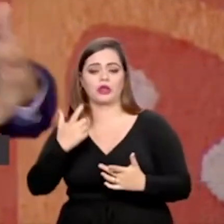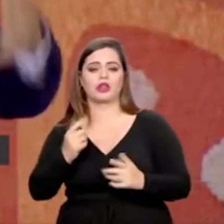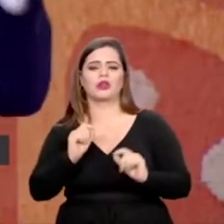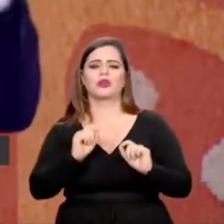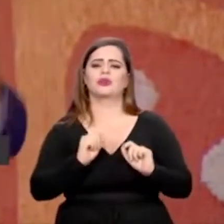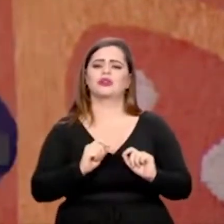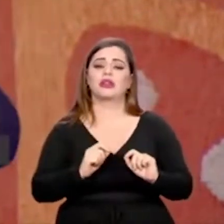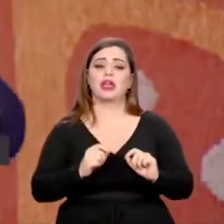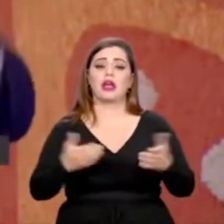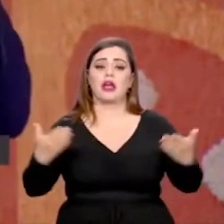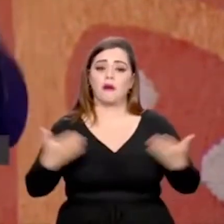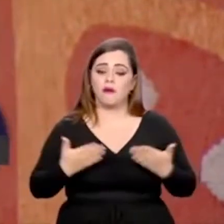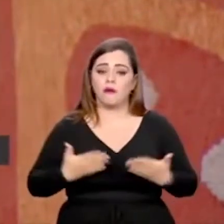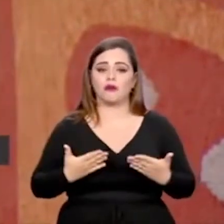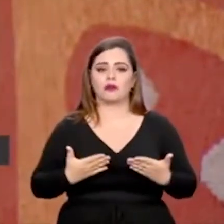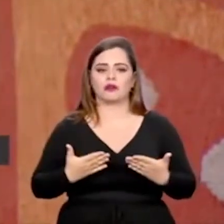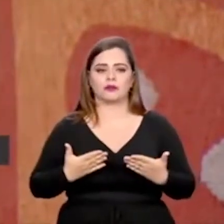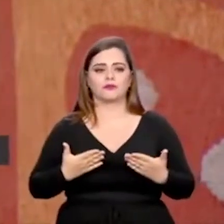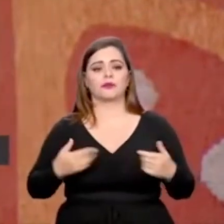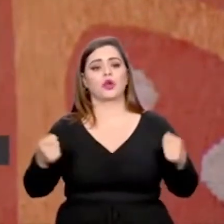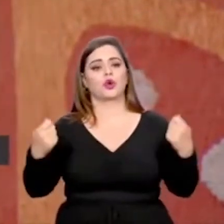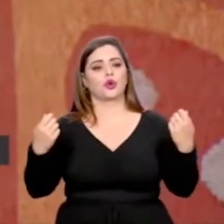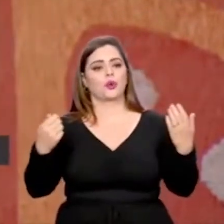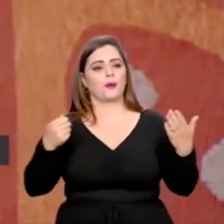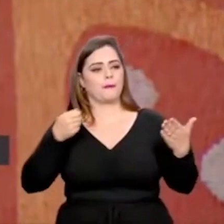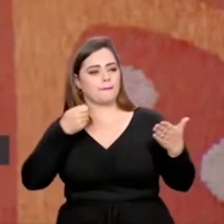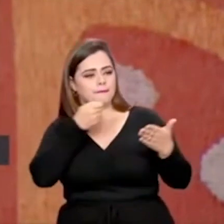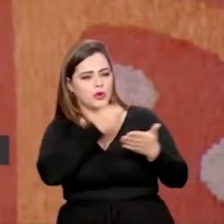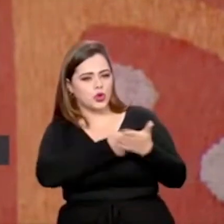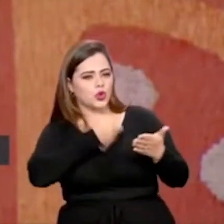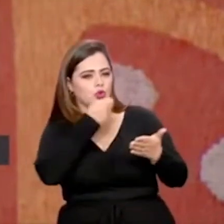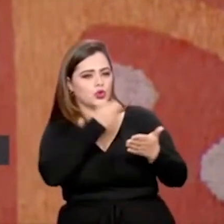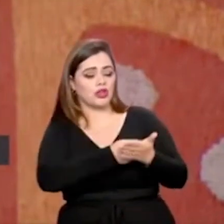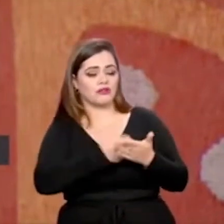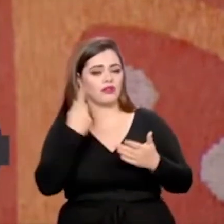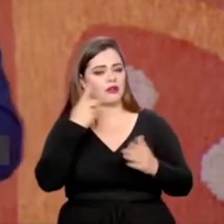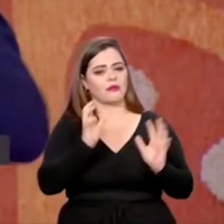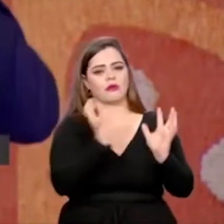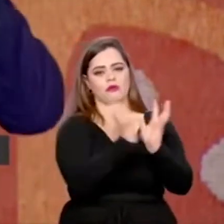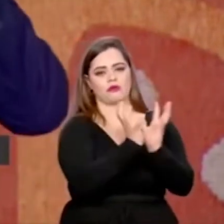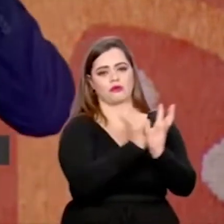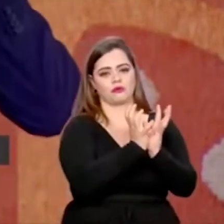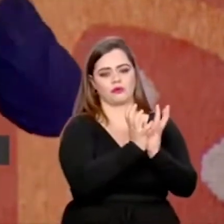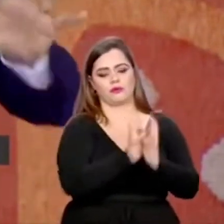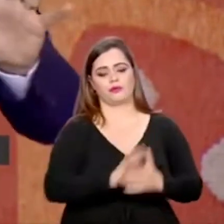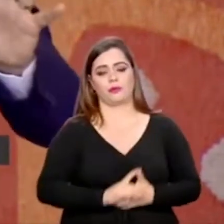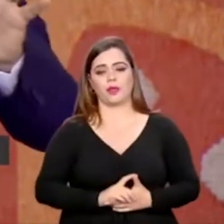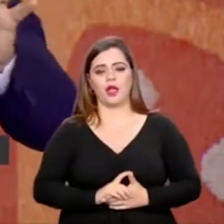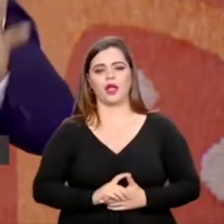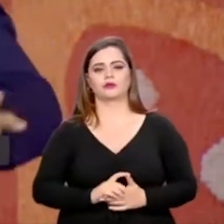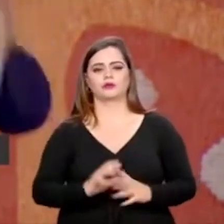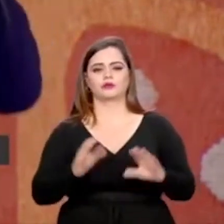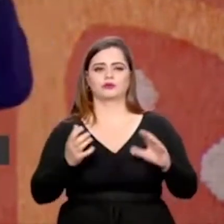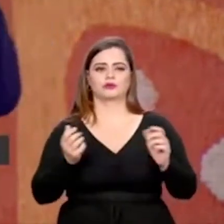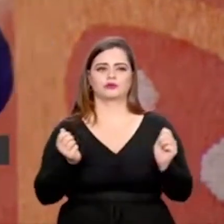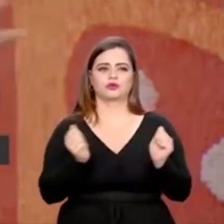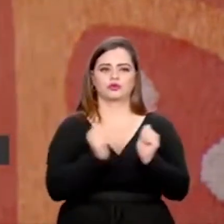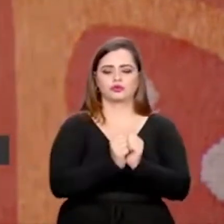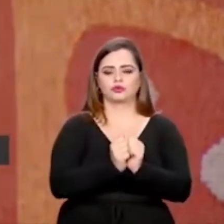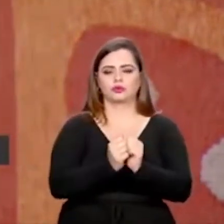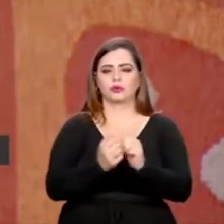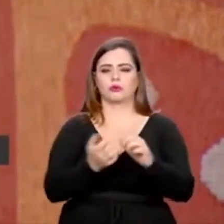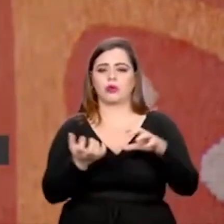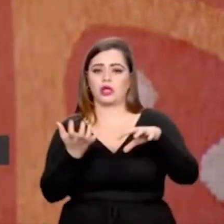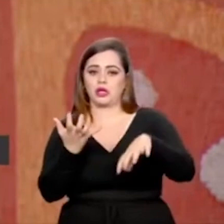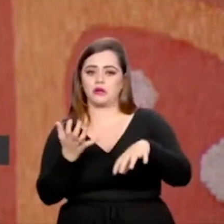que isso está presente como desafio nosso para o conselho não à toa uma das câmaras técnicas permanentes vai ser